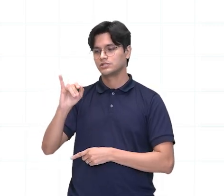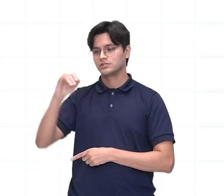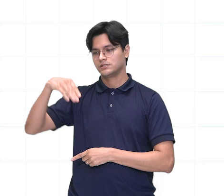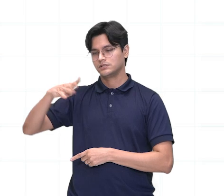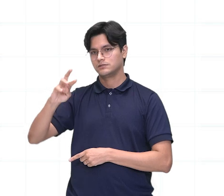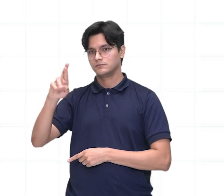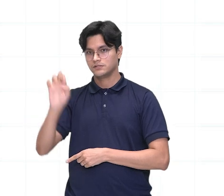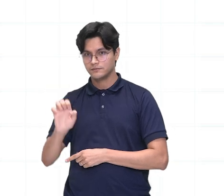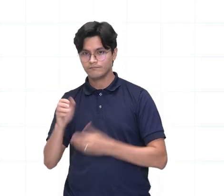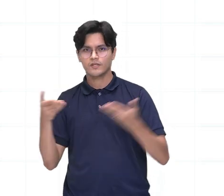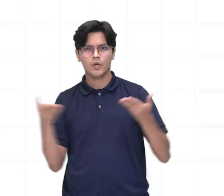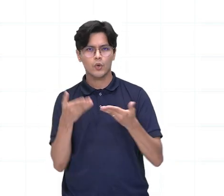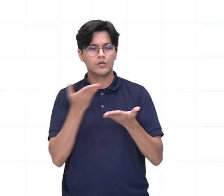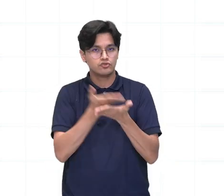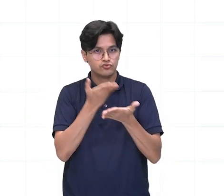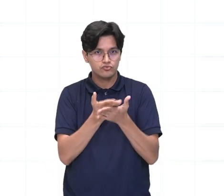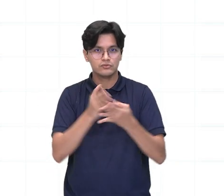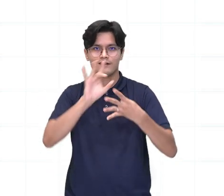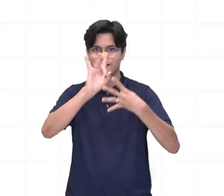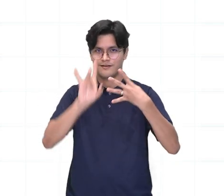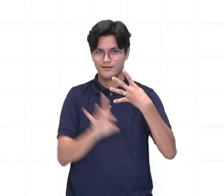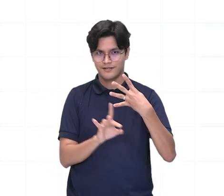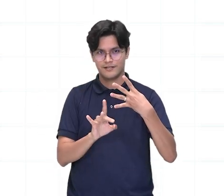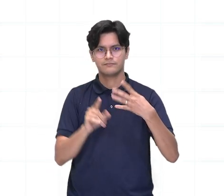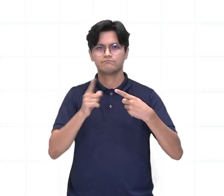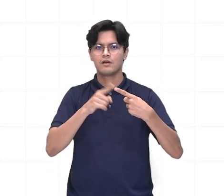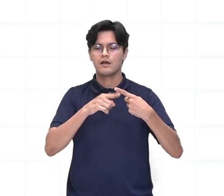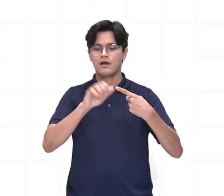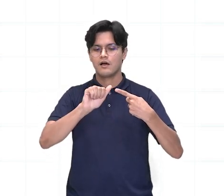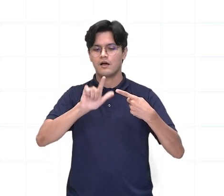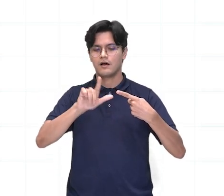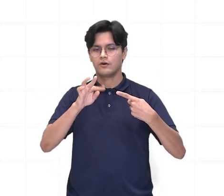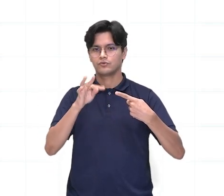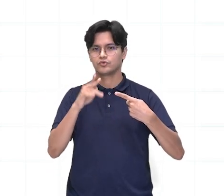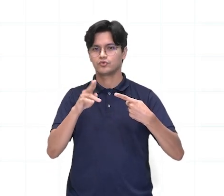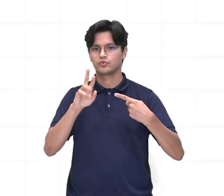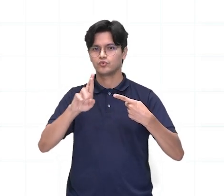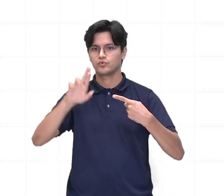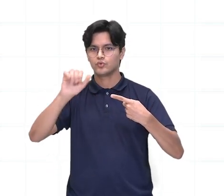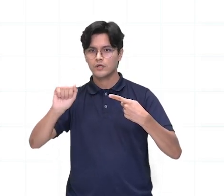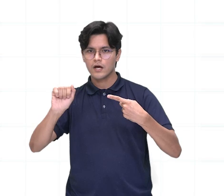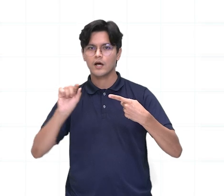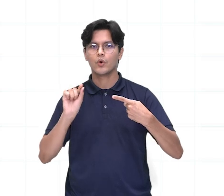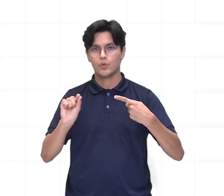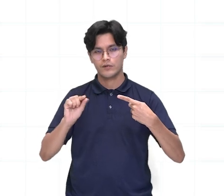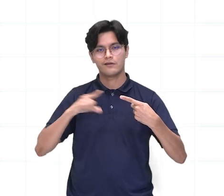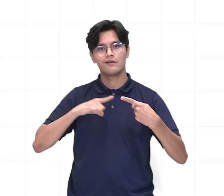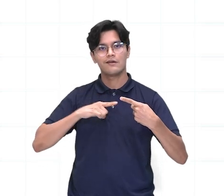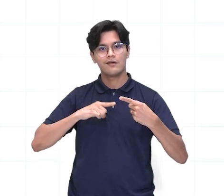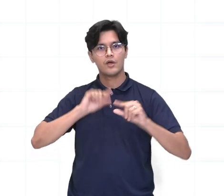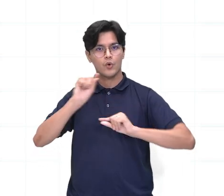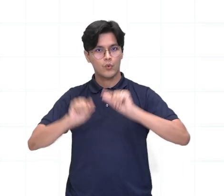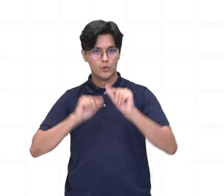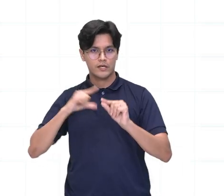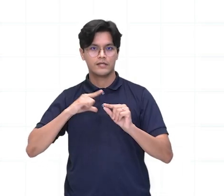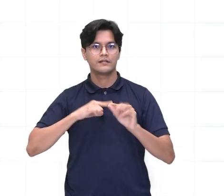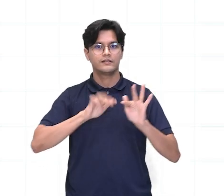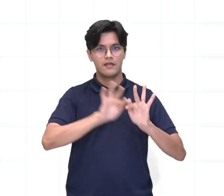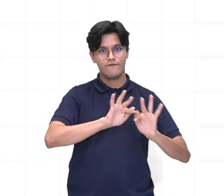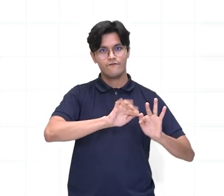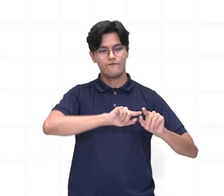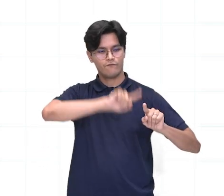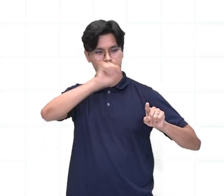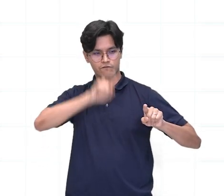vamos definir o que vem ser a altura. A altura é a frequência de vibração de uma